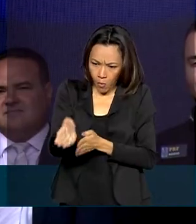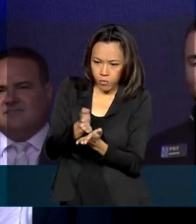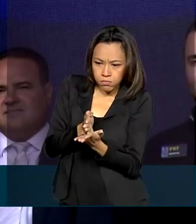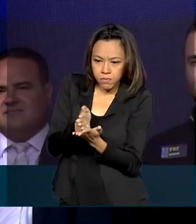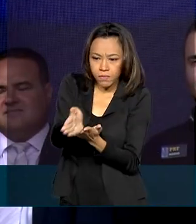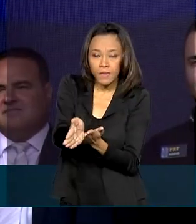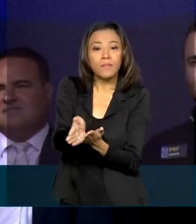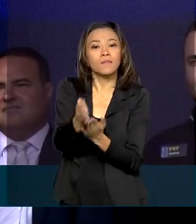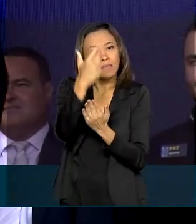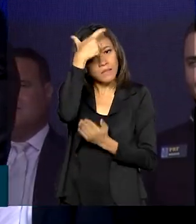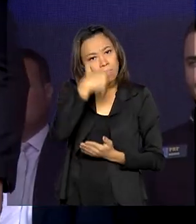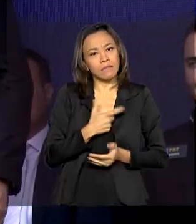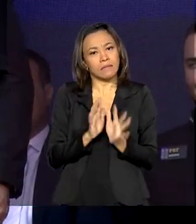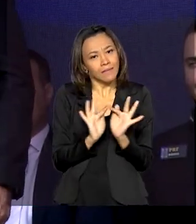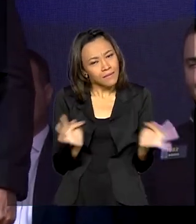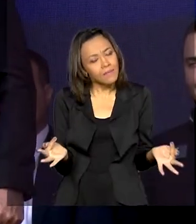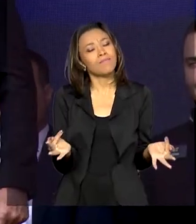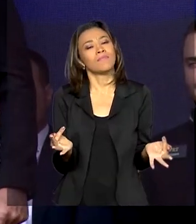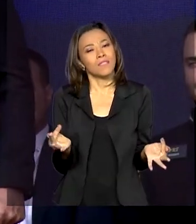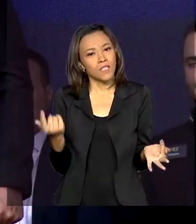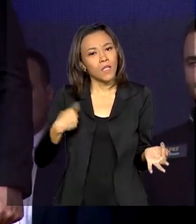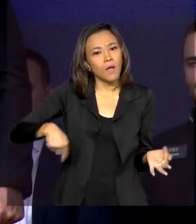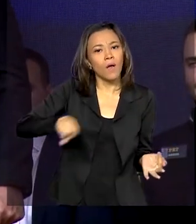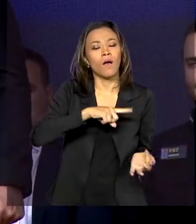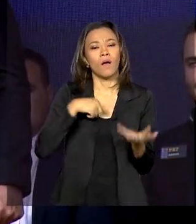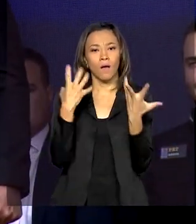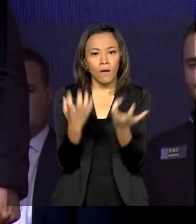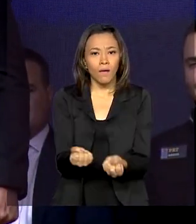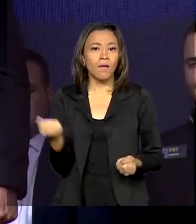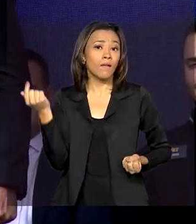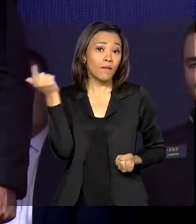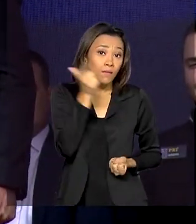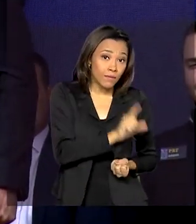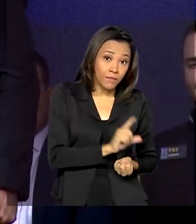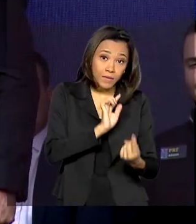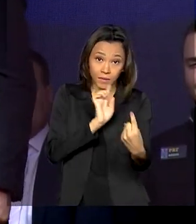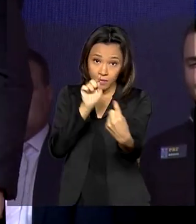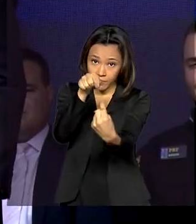humildade Nossa atingiremos os nossos objetivos